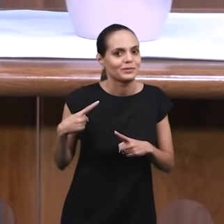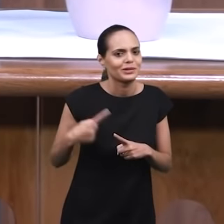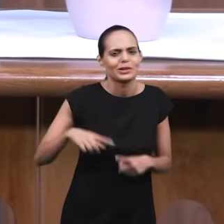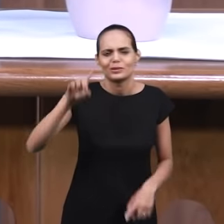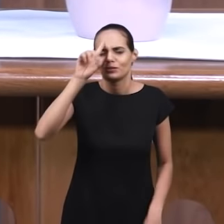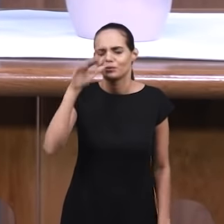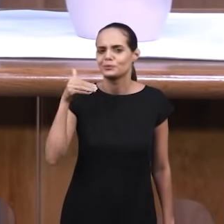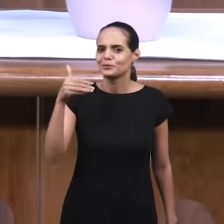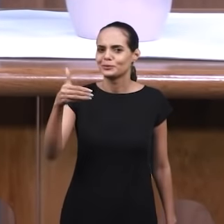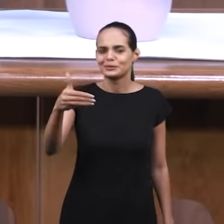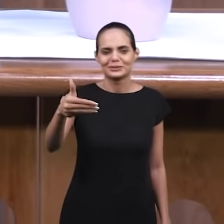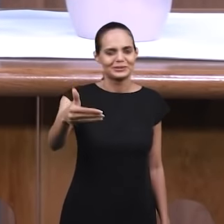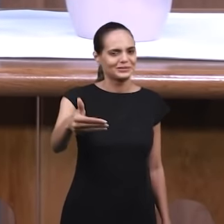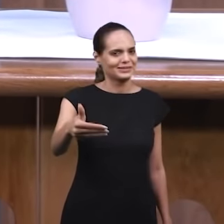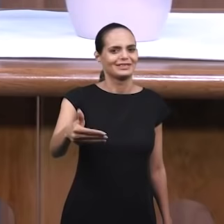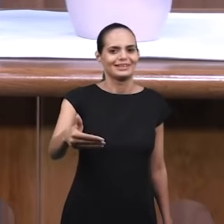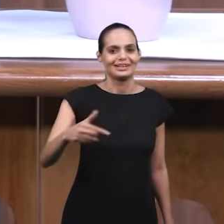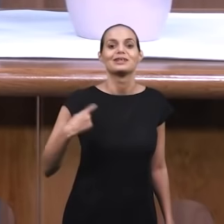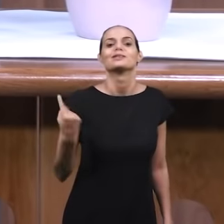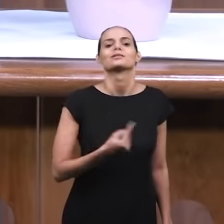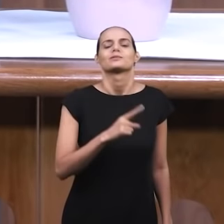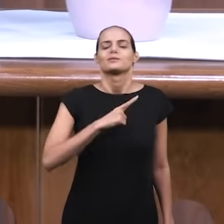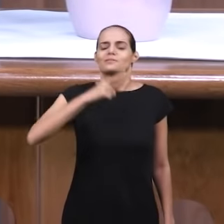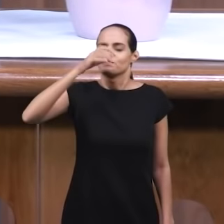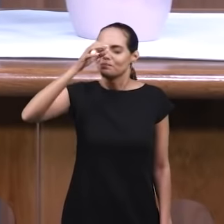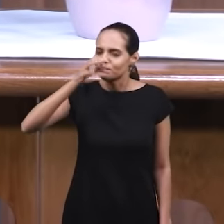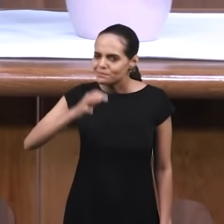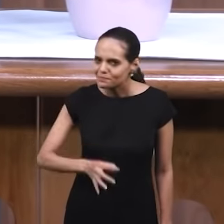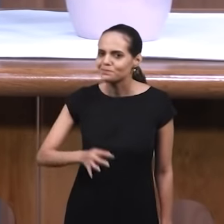os dias nós temos a certeza de